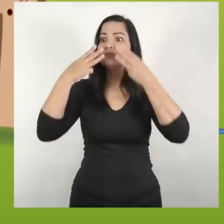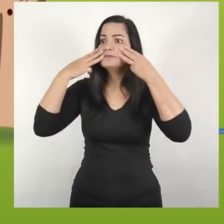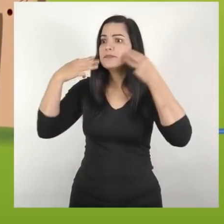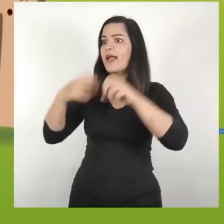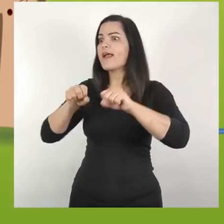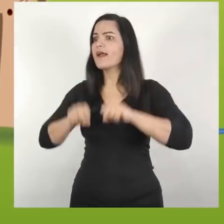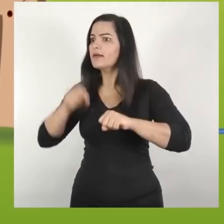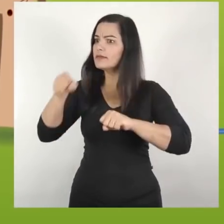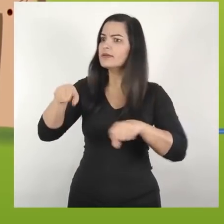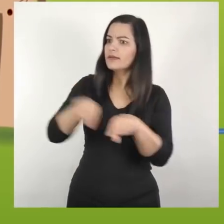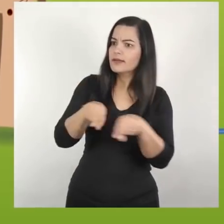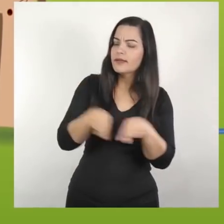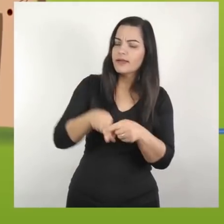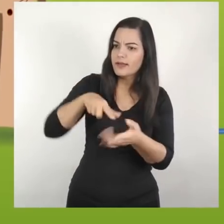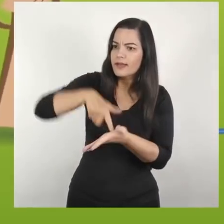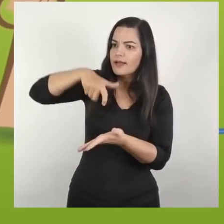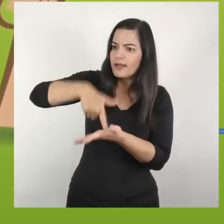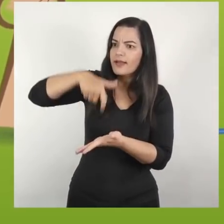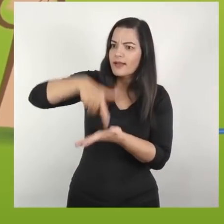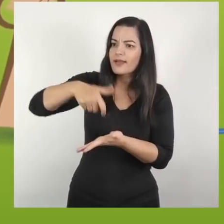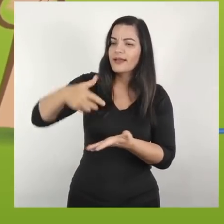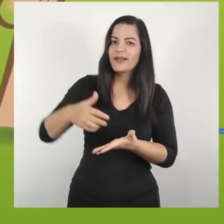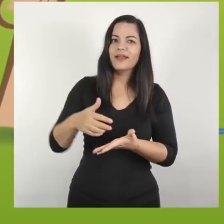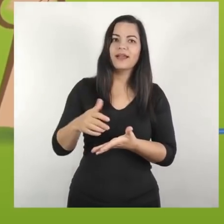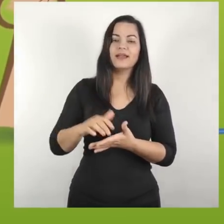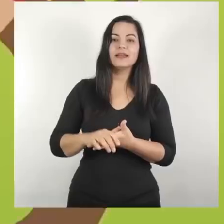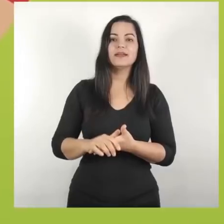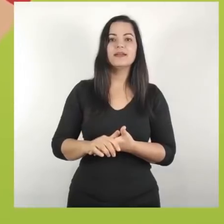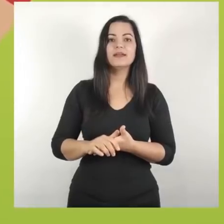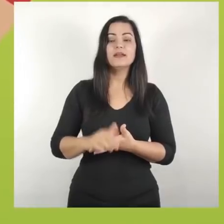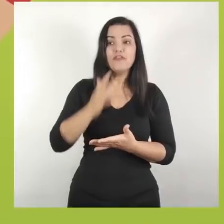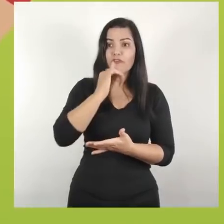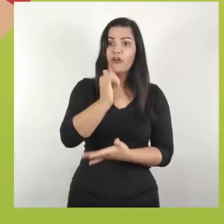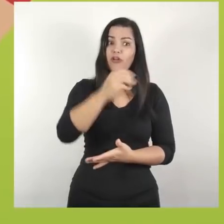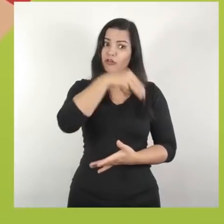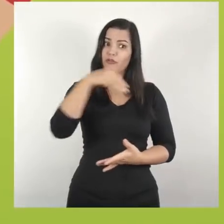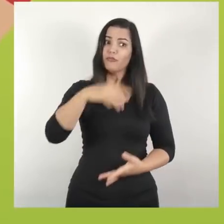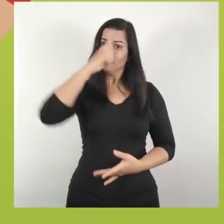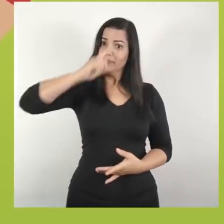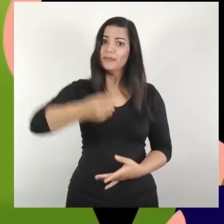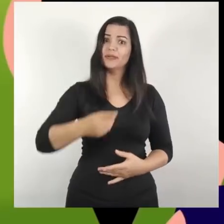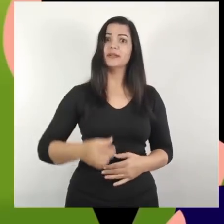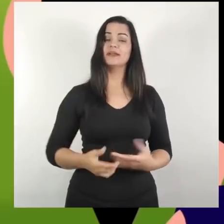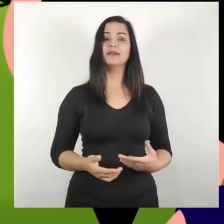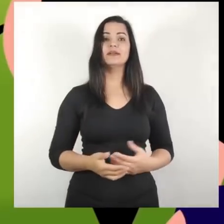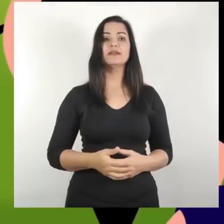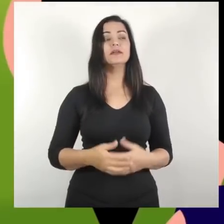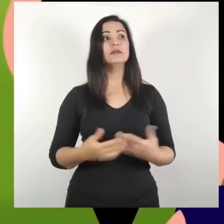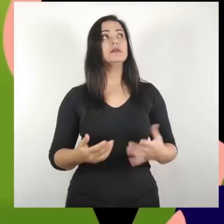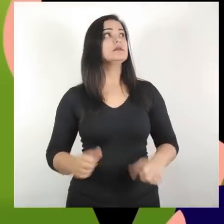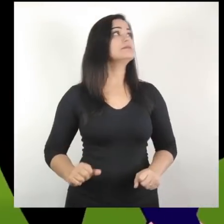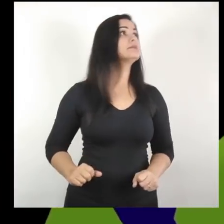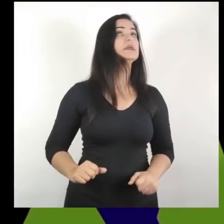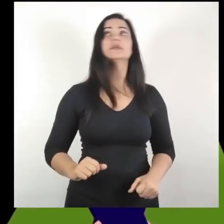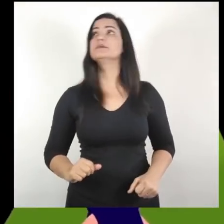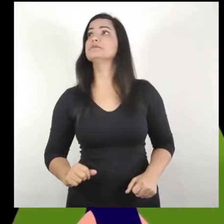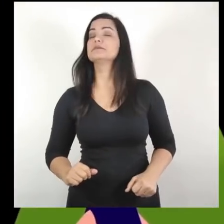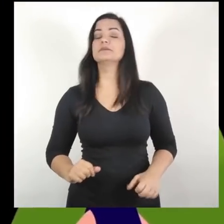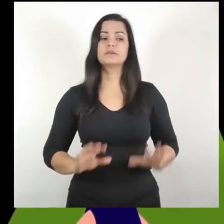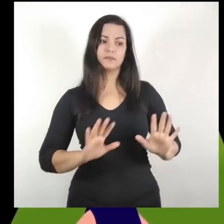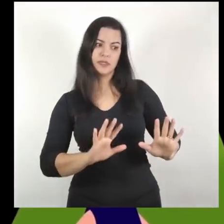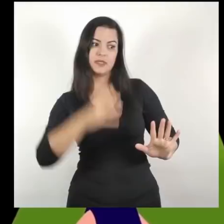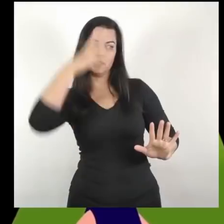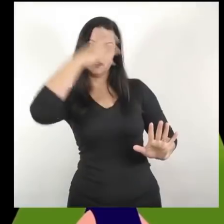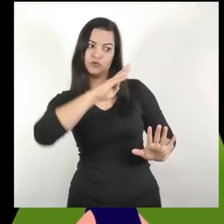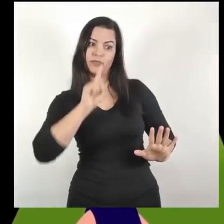Cláudio, você também tem que pular num pé só. É, eu disse o mestre mandou. Peraí, Júpiter. Acho